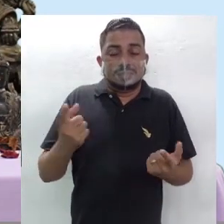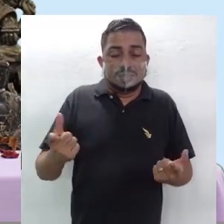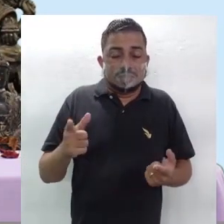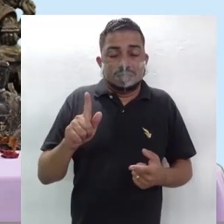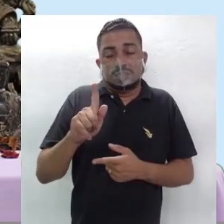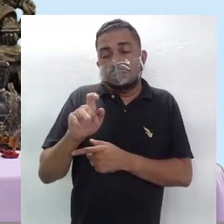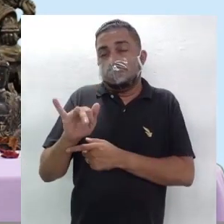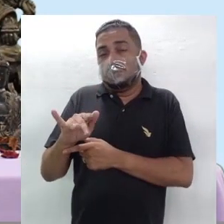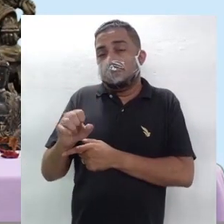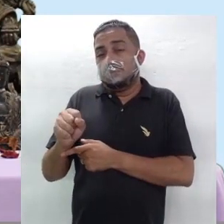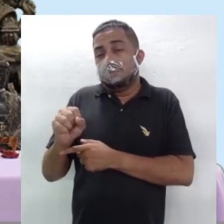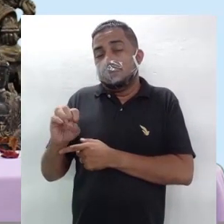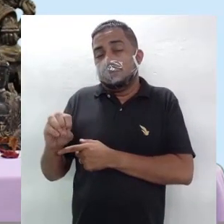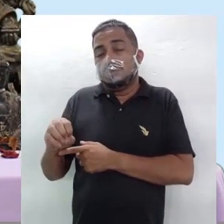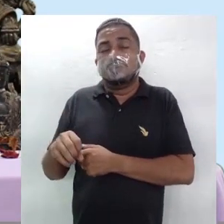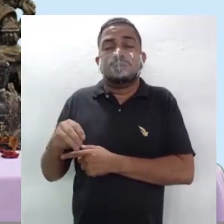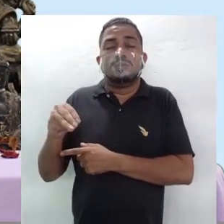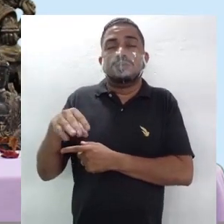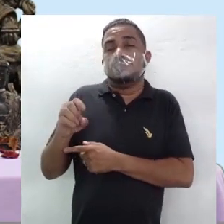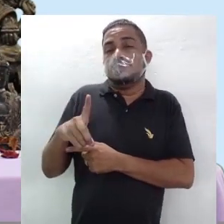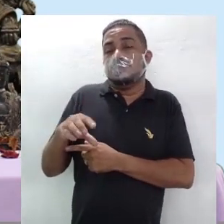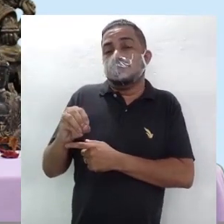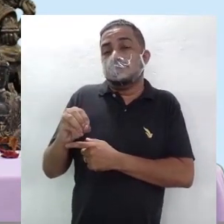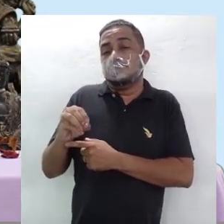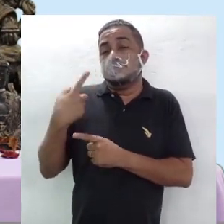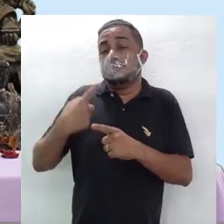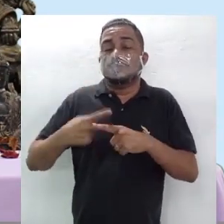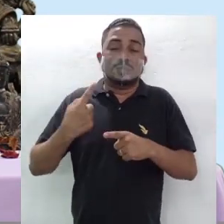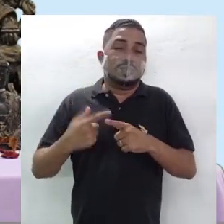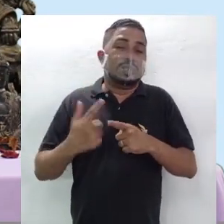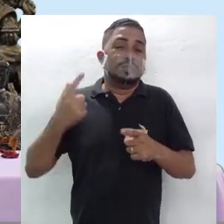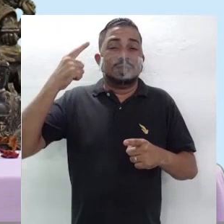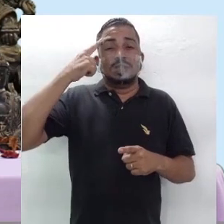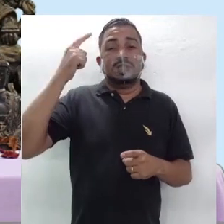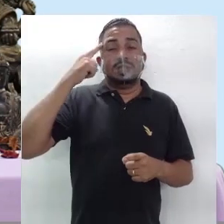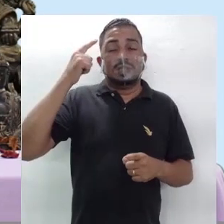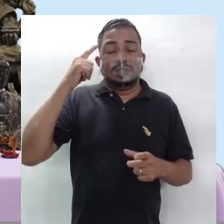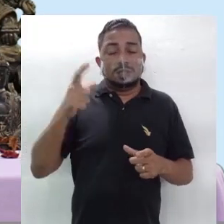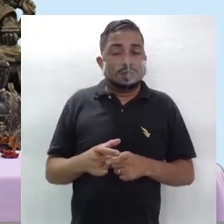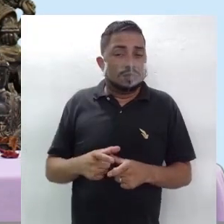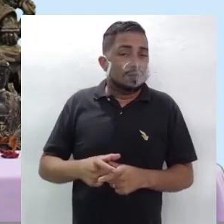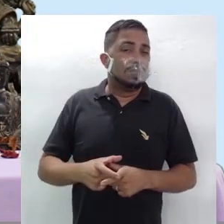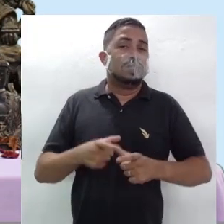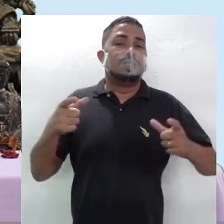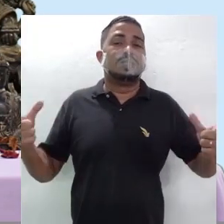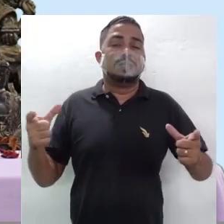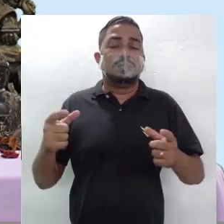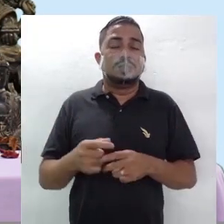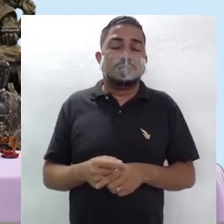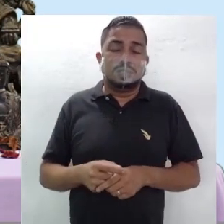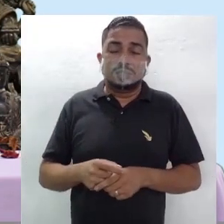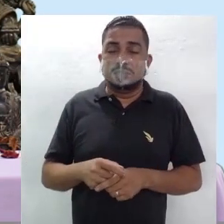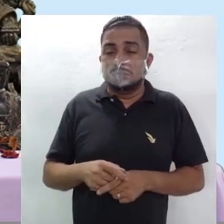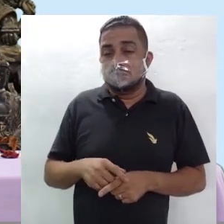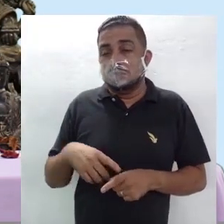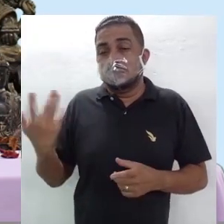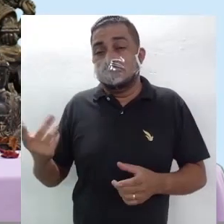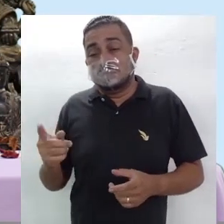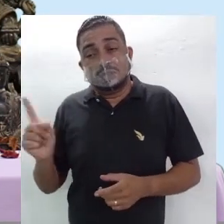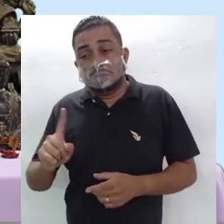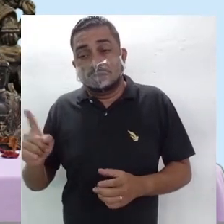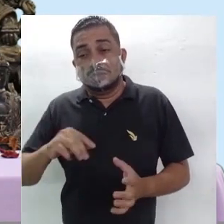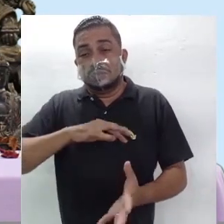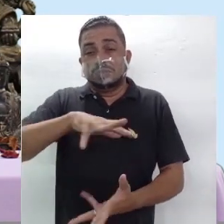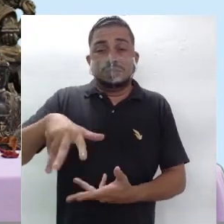realmente a grosso modo, né? Porque se pensa mais no crescimento em vez